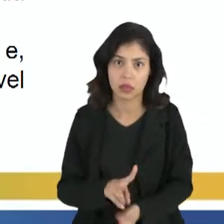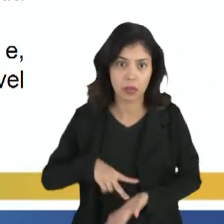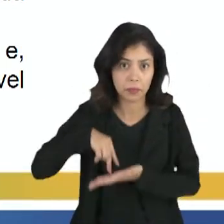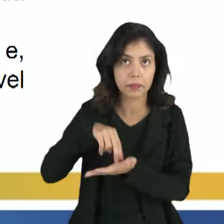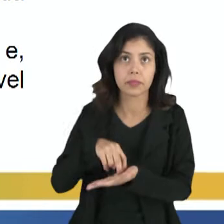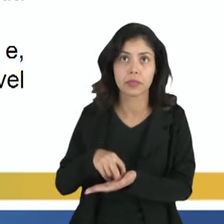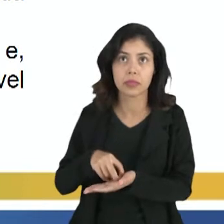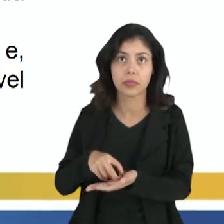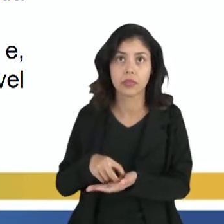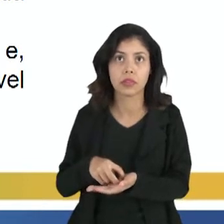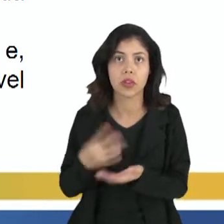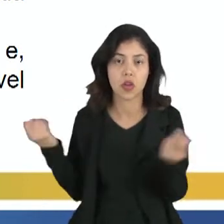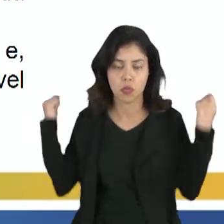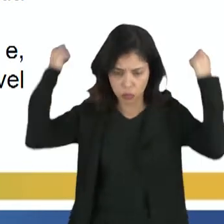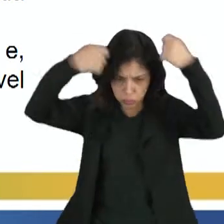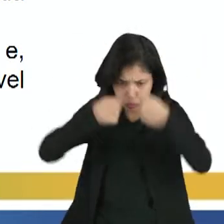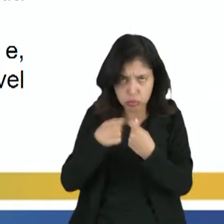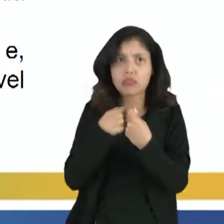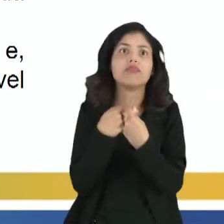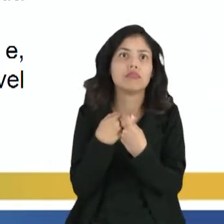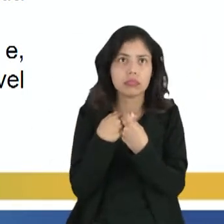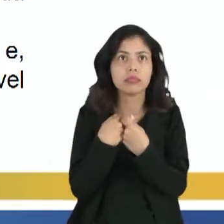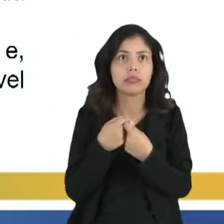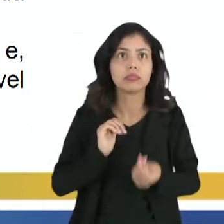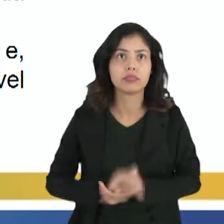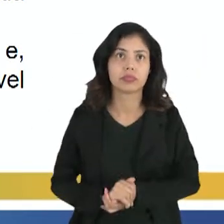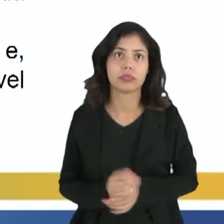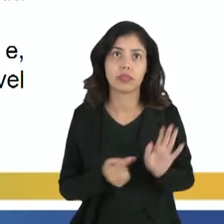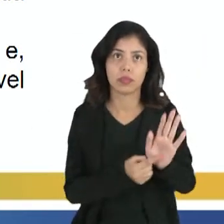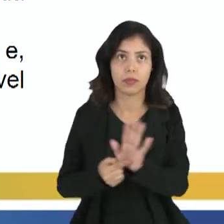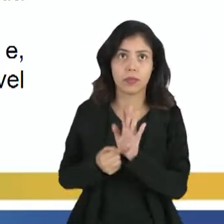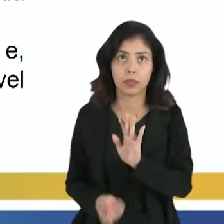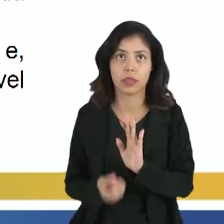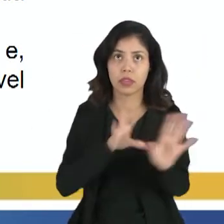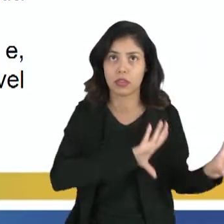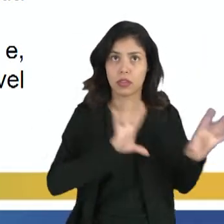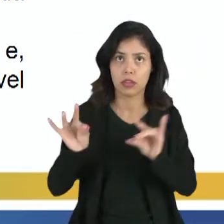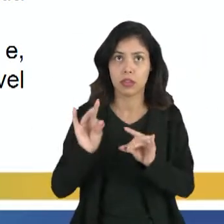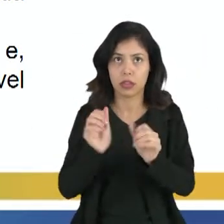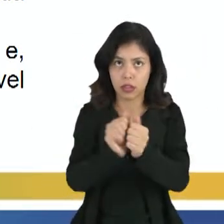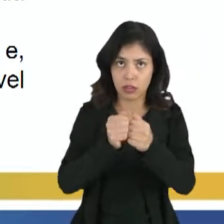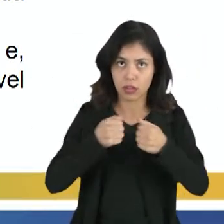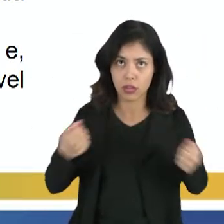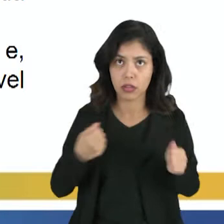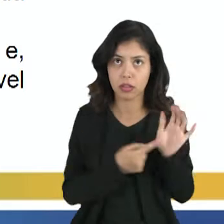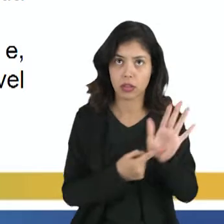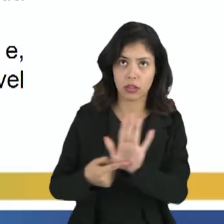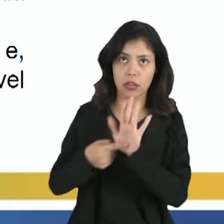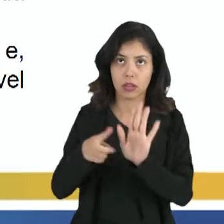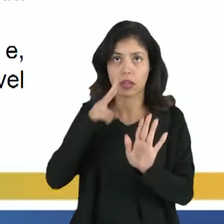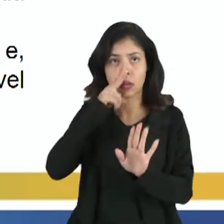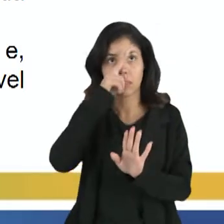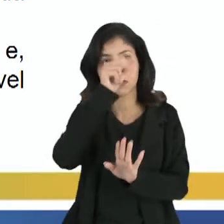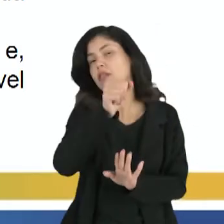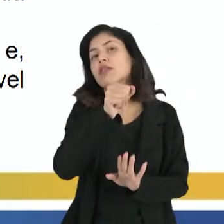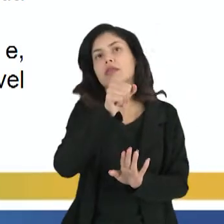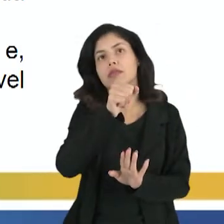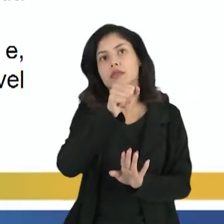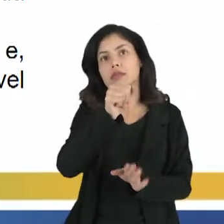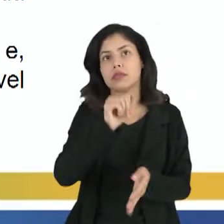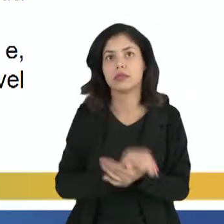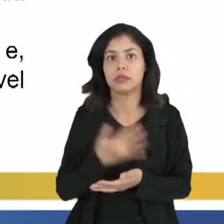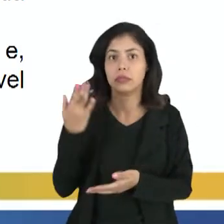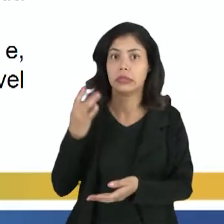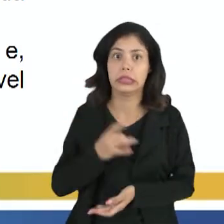cama, enrolada num lençol, e extenuada levaram-me à janela para me apresentarem